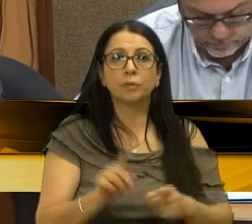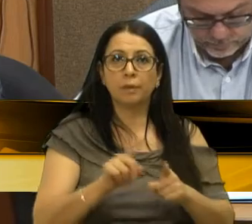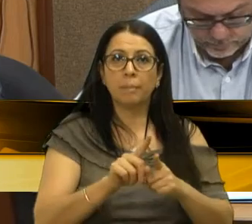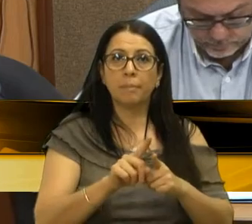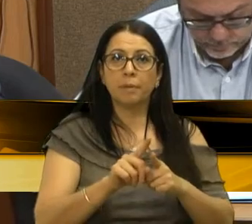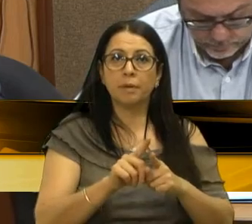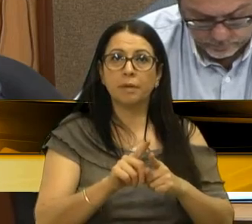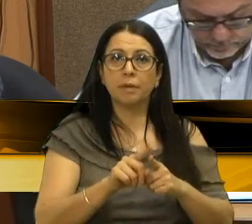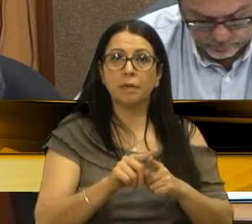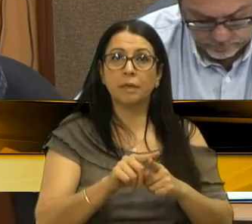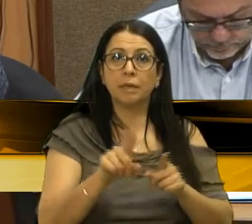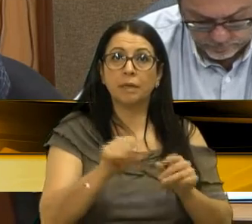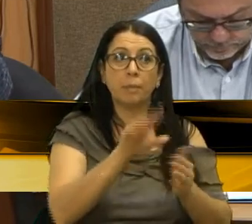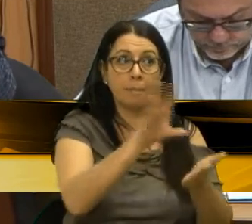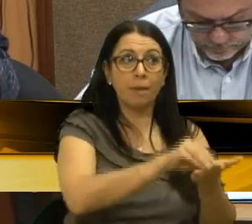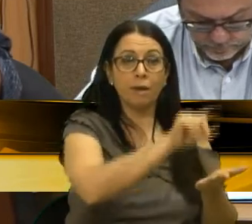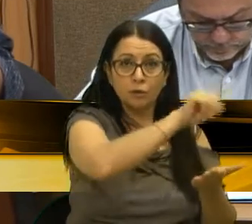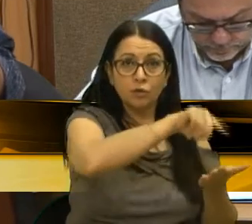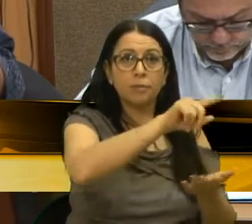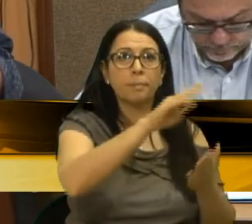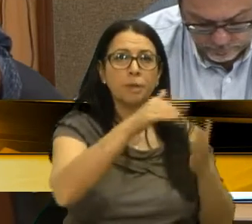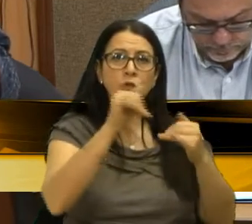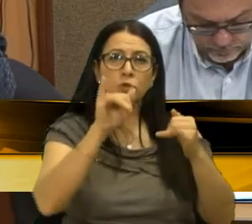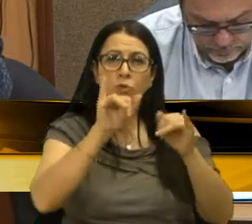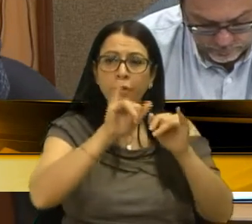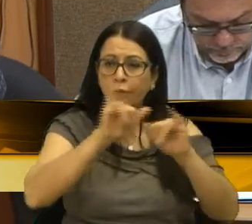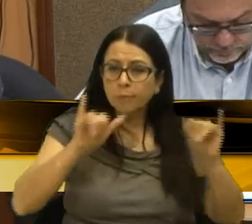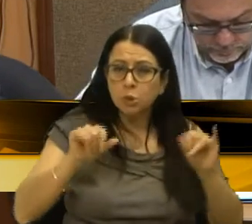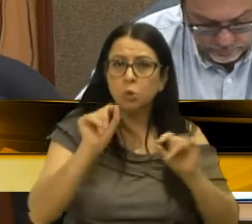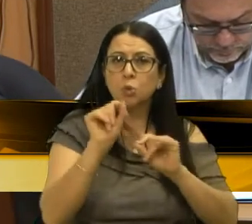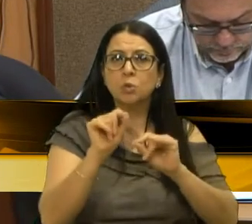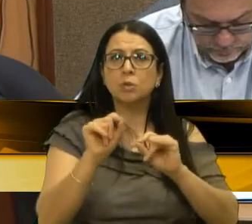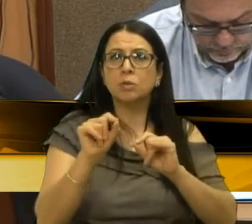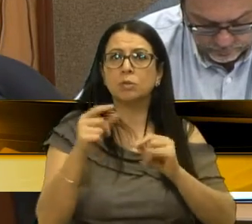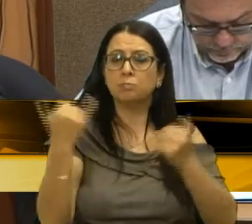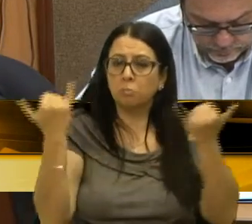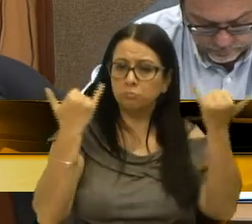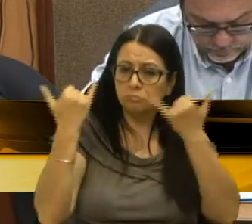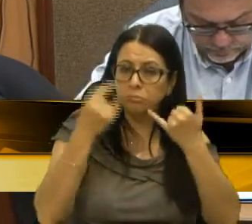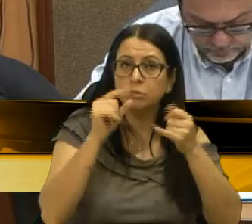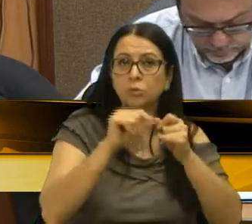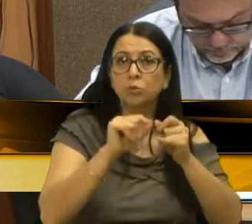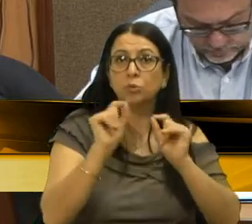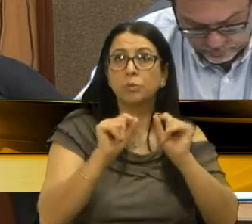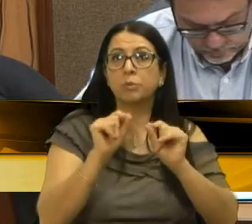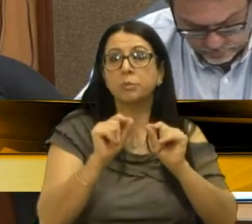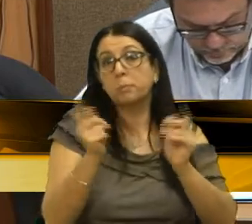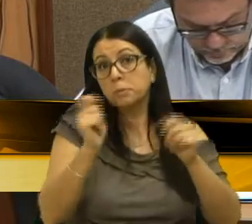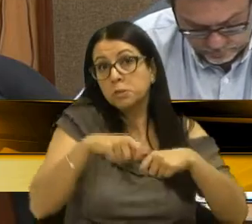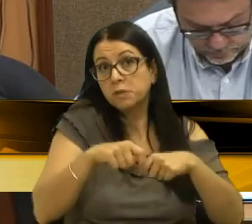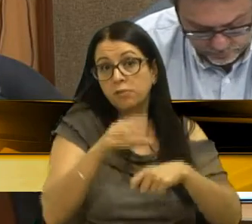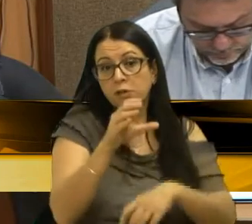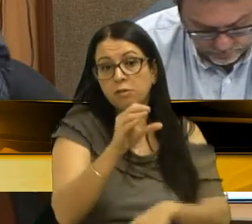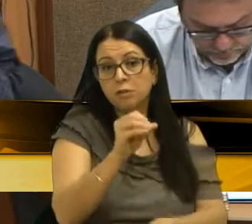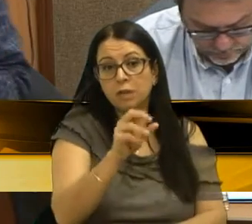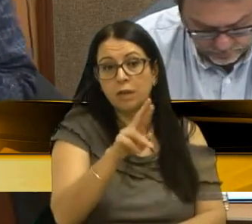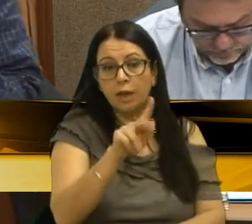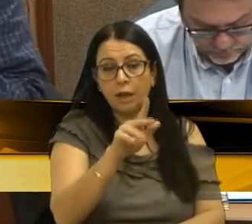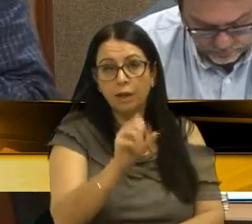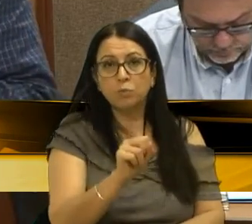baixa ao Poder Executivo, solicitando informações acerca, possivelmente, de cargos, de